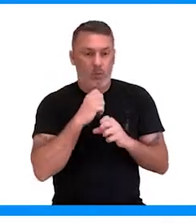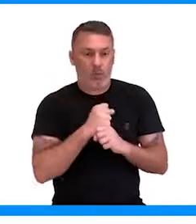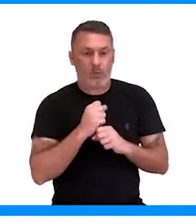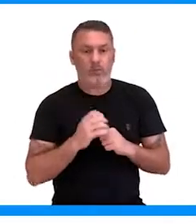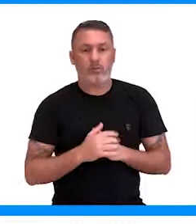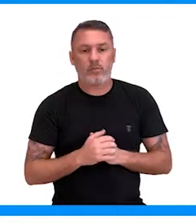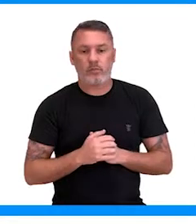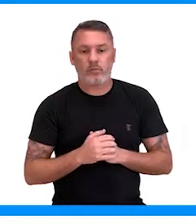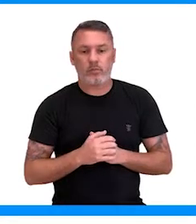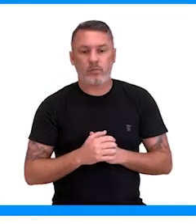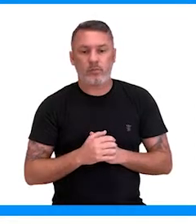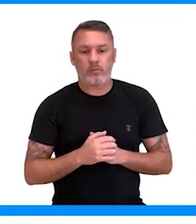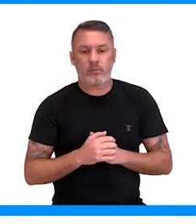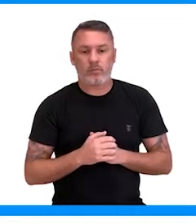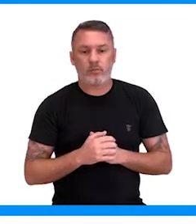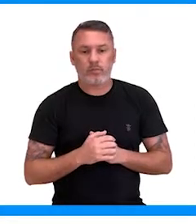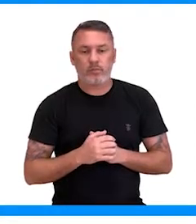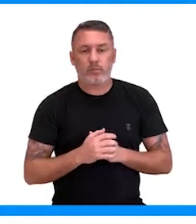Cálculo